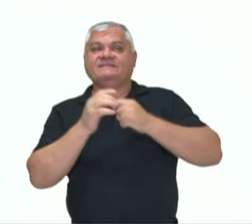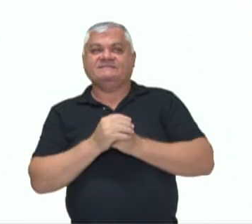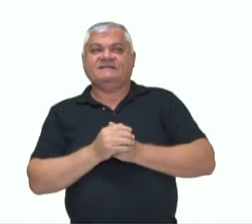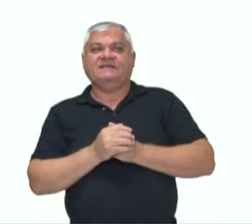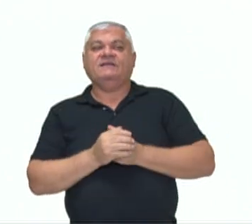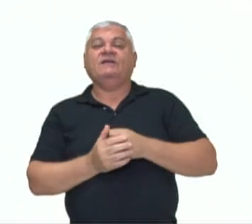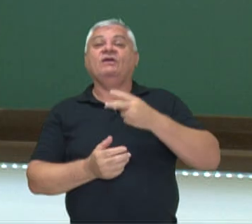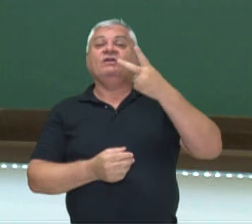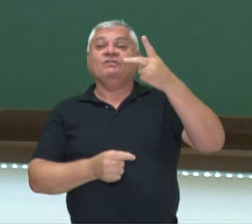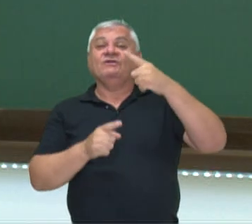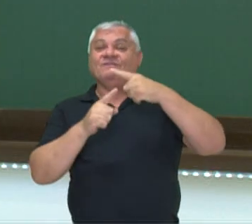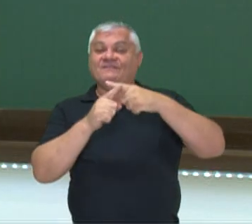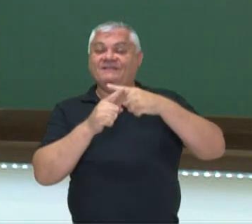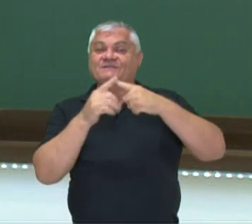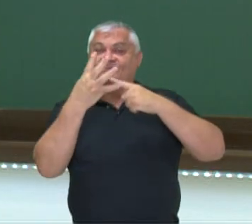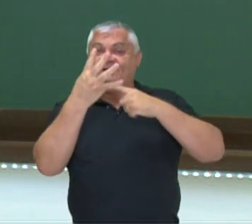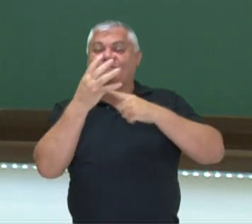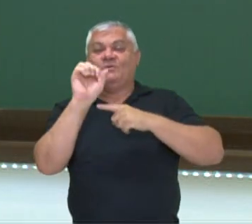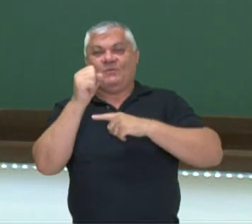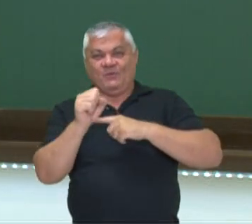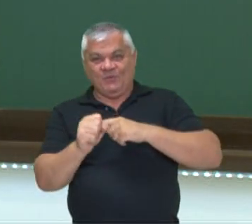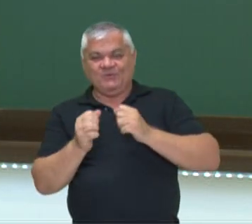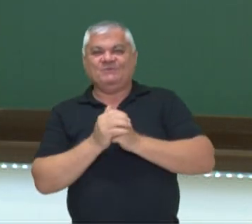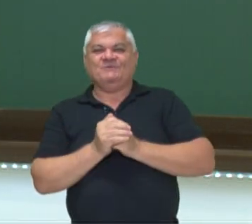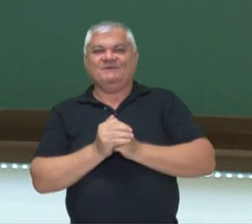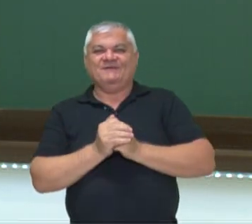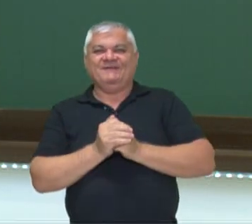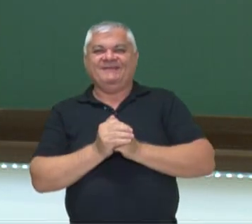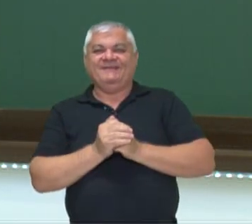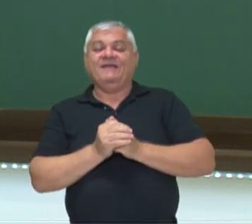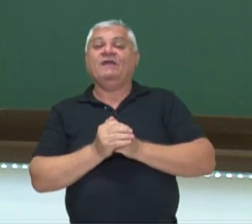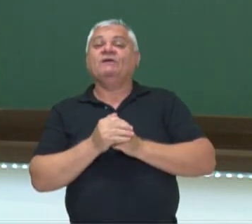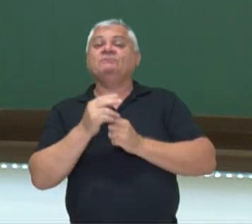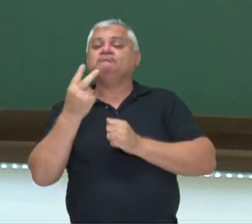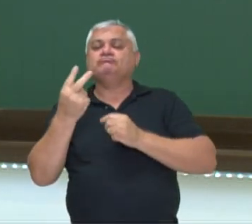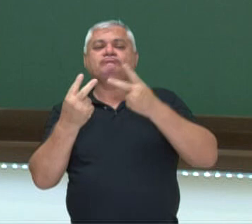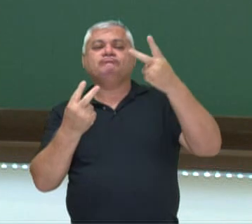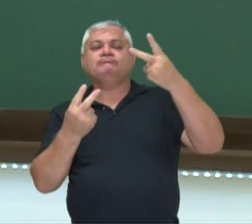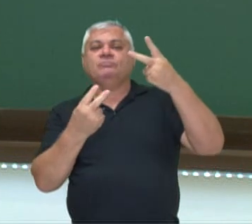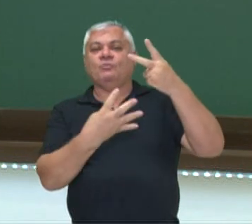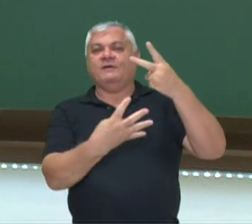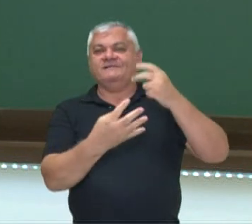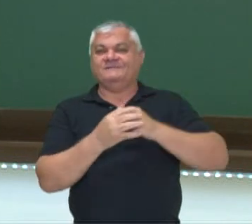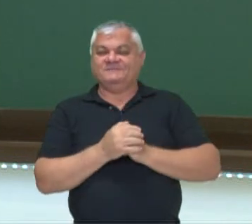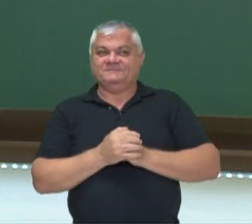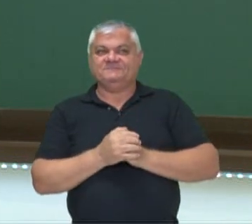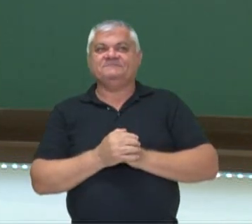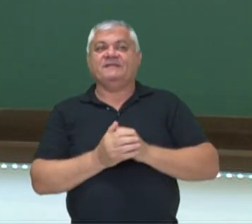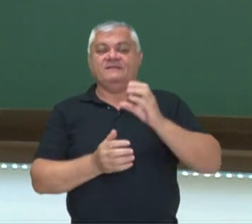vezes 4 é 8, mais 1 da reserva fica 9. E 2 vezes 2 é 4. Então fica